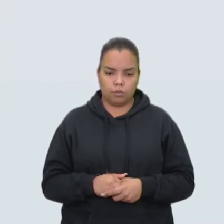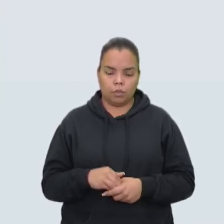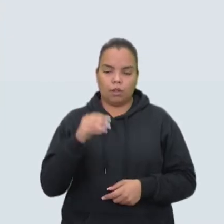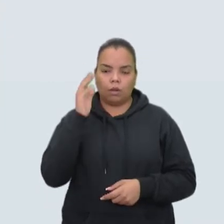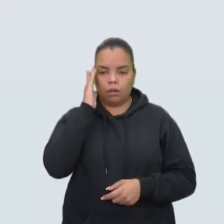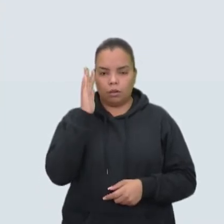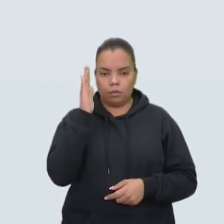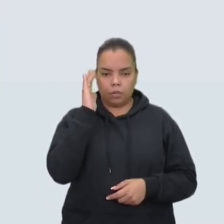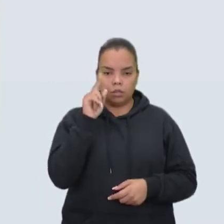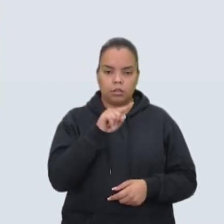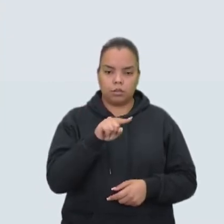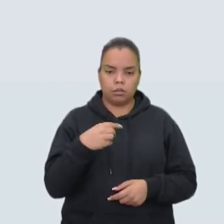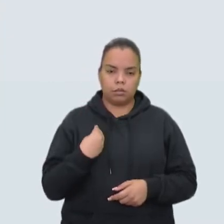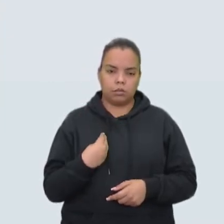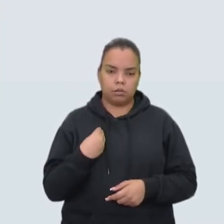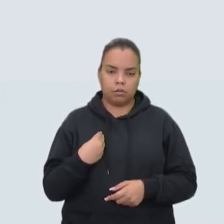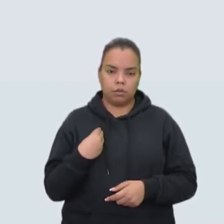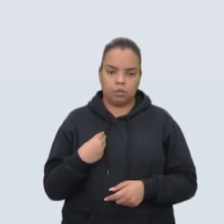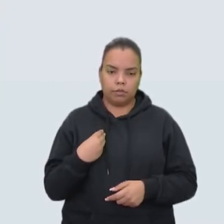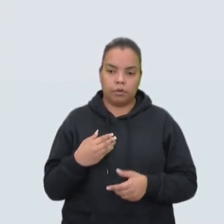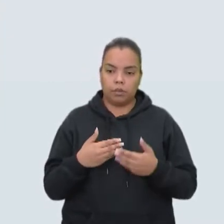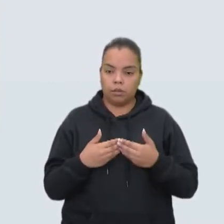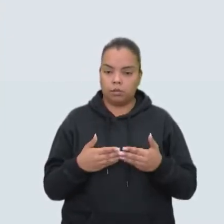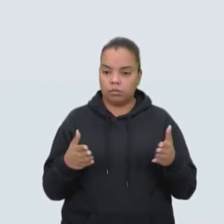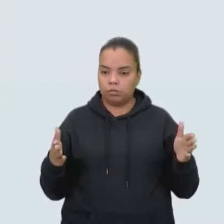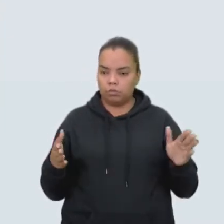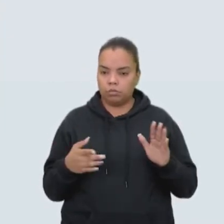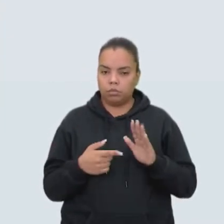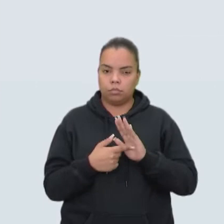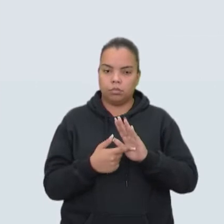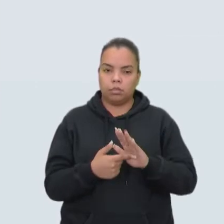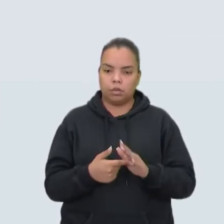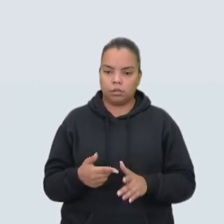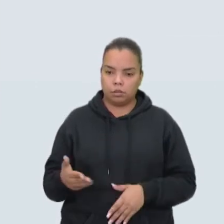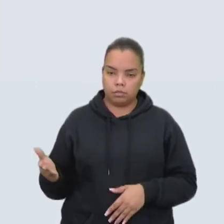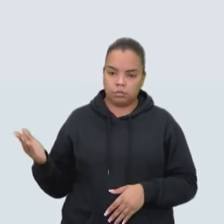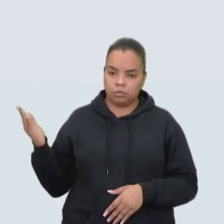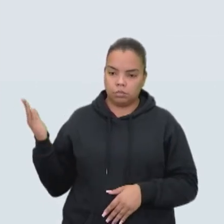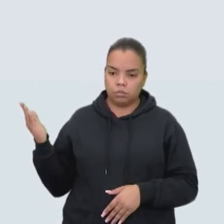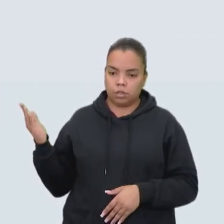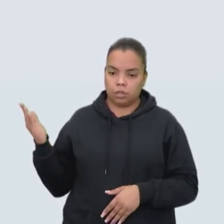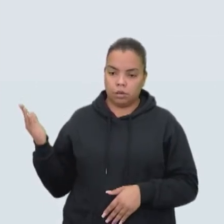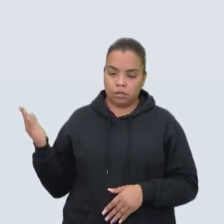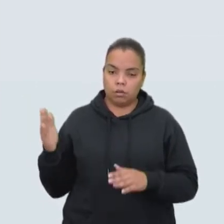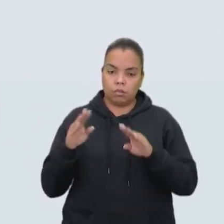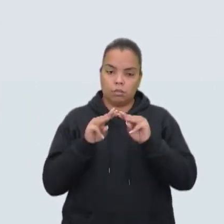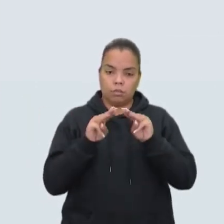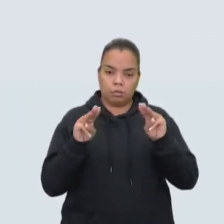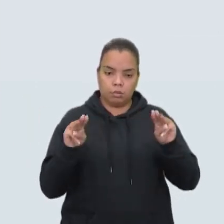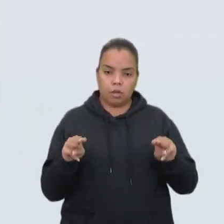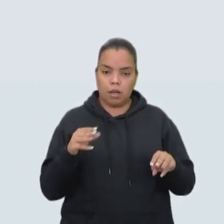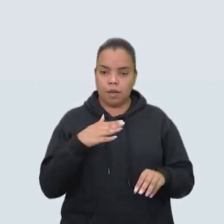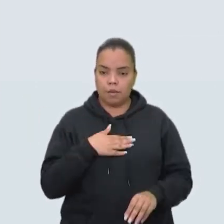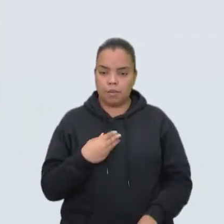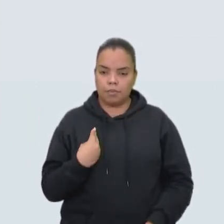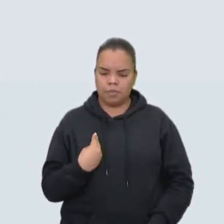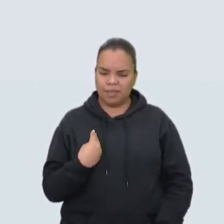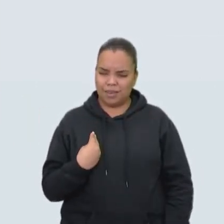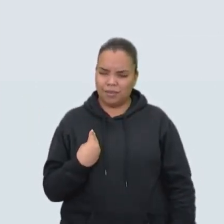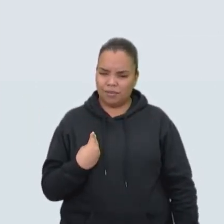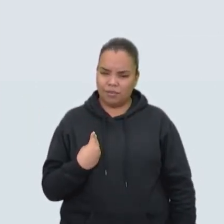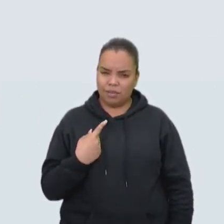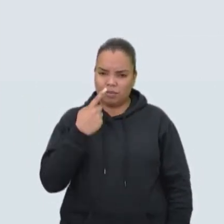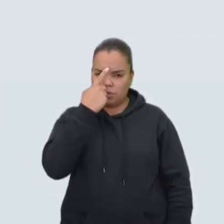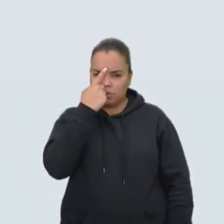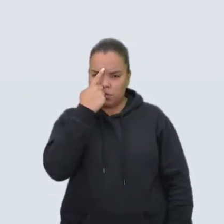Imagina se a sua vida estivesse exposta aqui, neste museu. Minha vida, você pensaria.